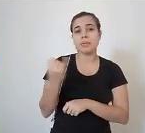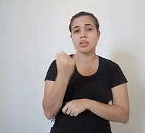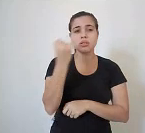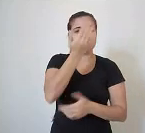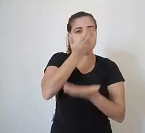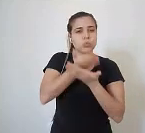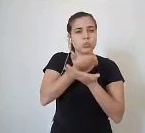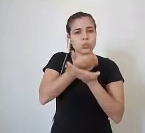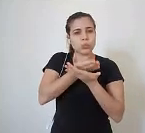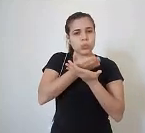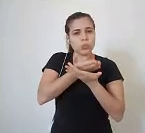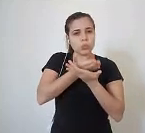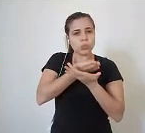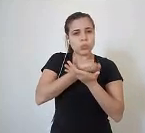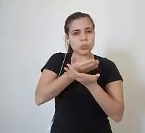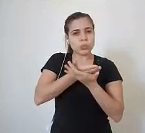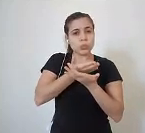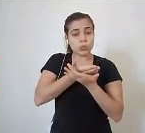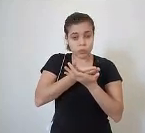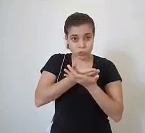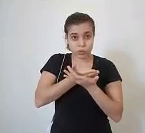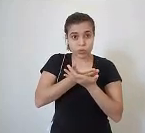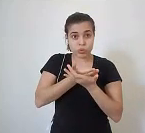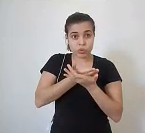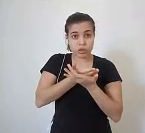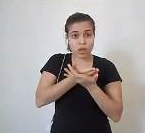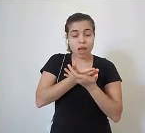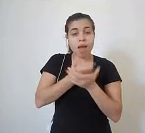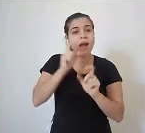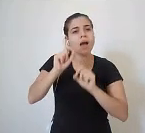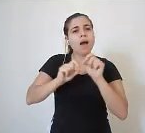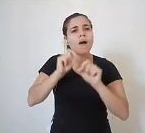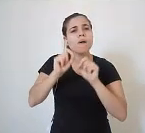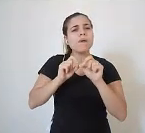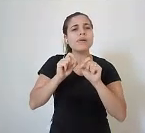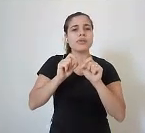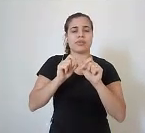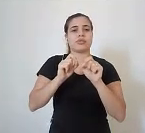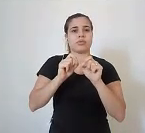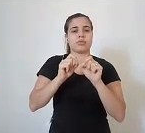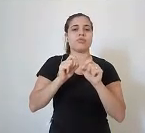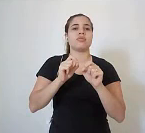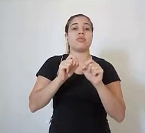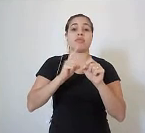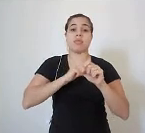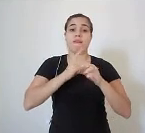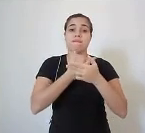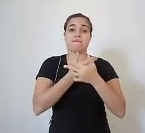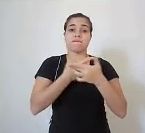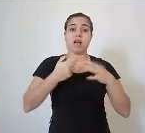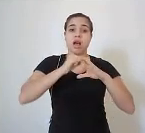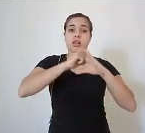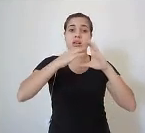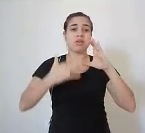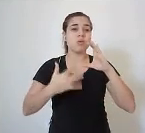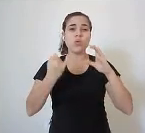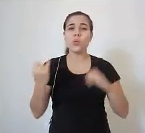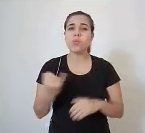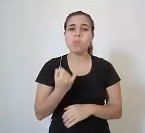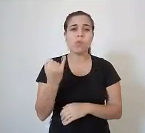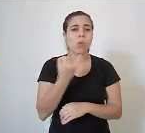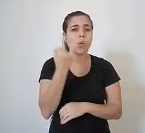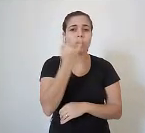do ecossistema, que é a unidade fundamental de estudo mesmo dos ecólogos, né, aqueles que se propõem a estudar a